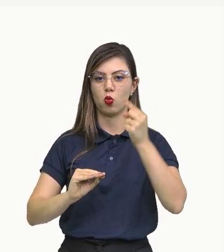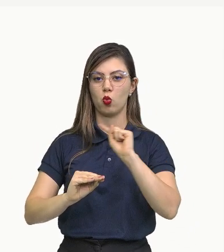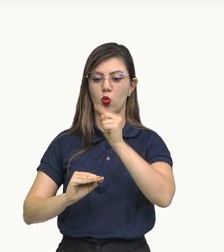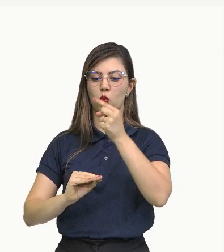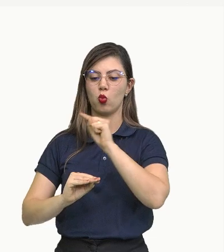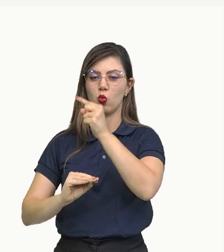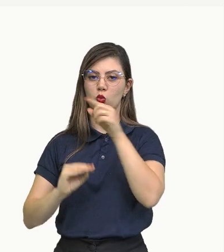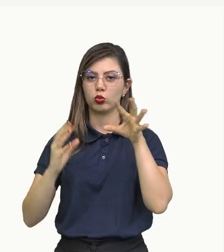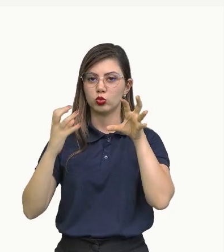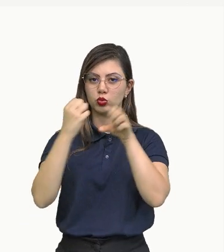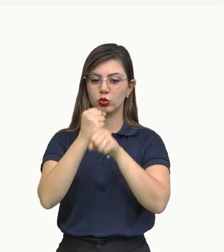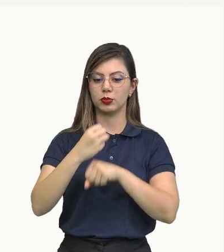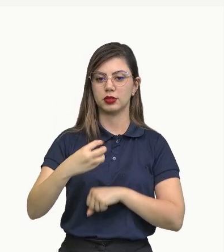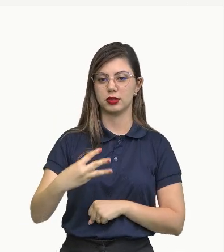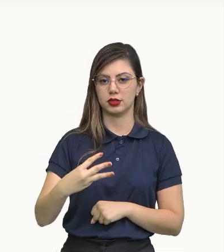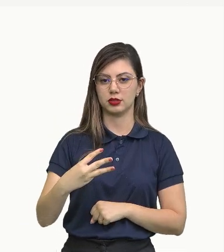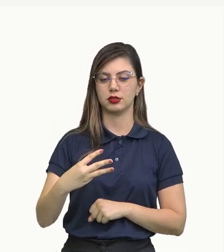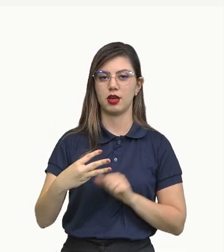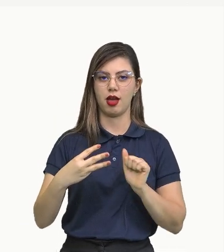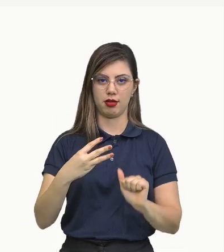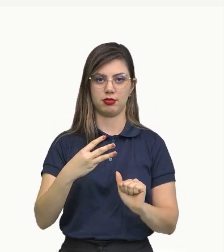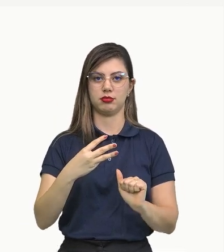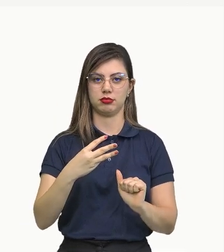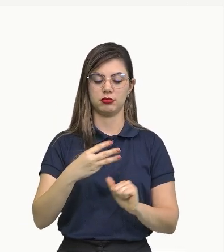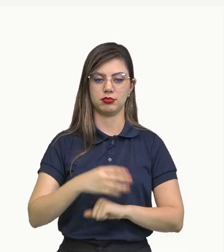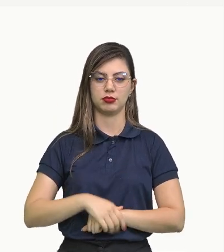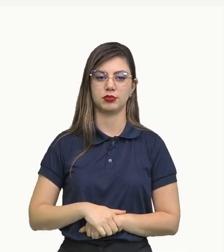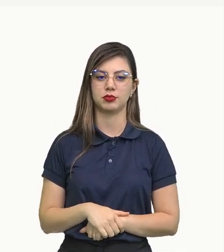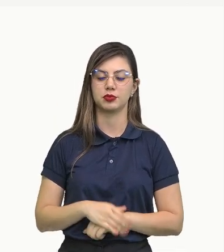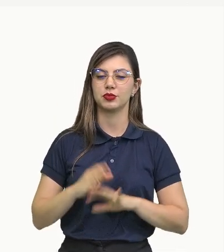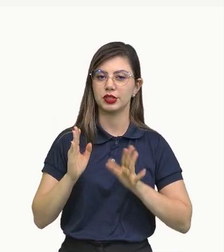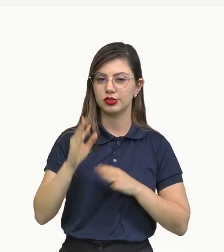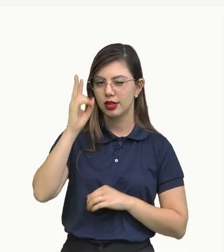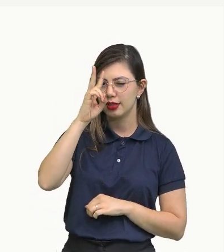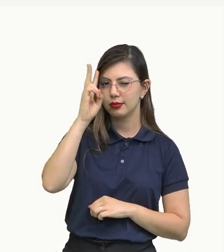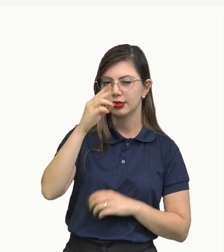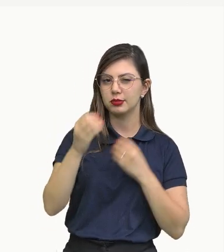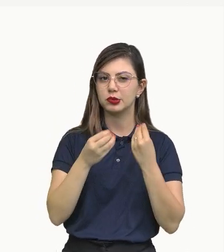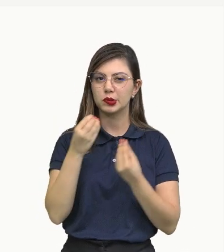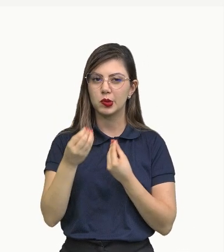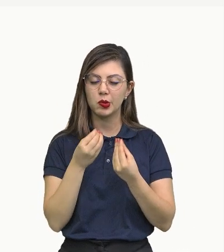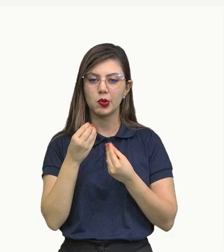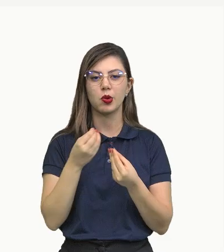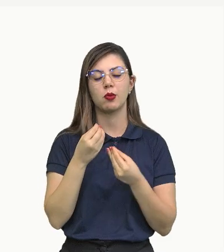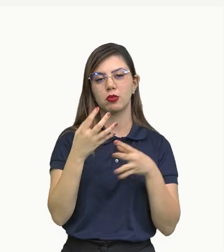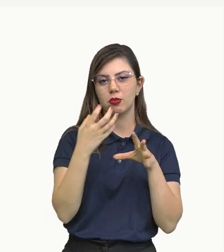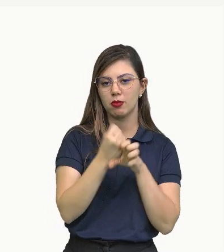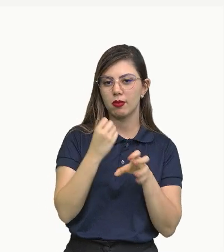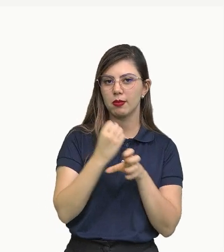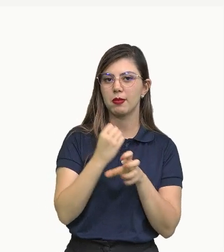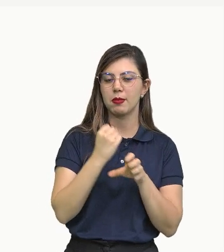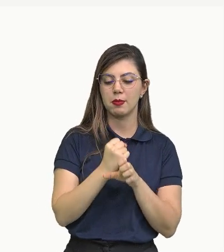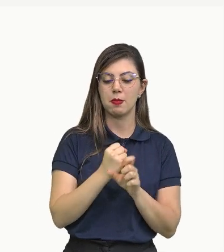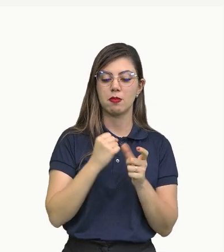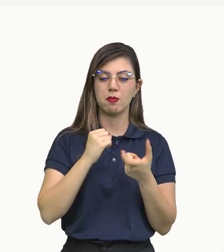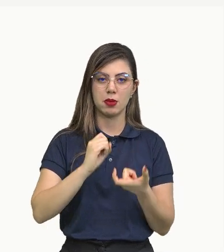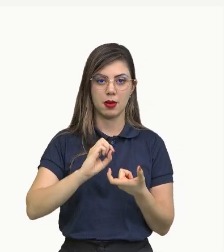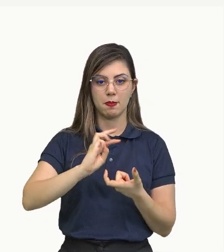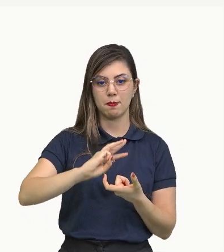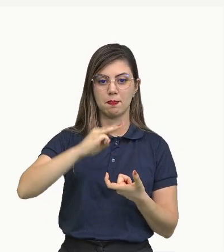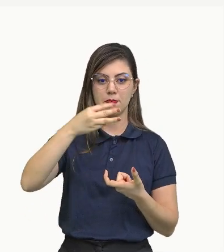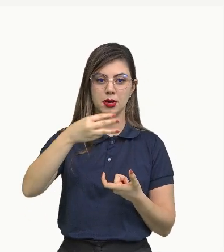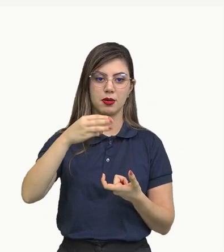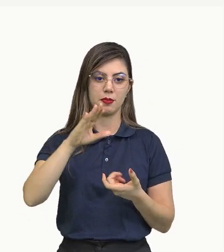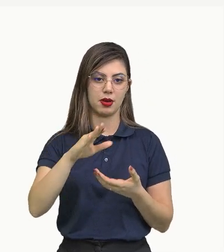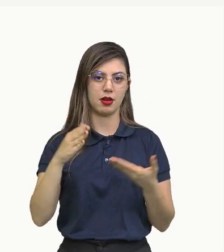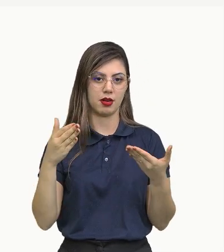3. Tudo bem? Anotação feita, recapitulamos aí multiplicação de potência de mesma base. Nós vamos aqui agora retomar a